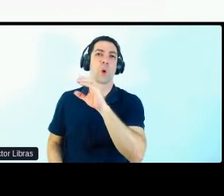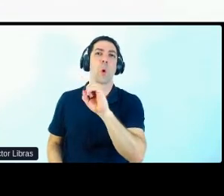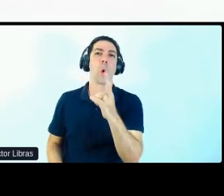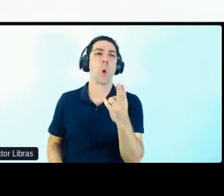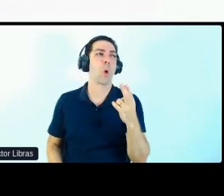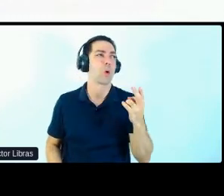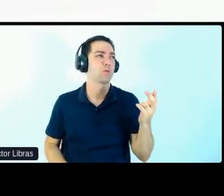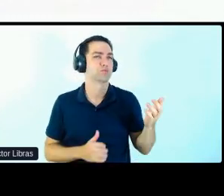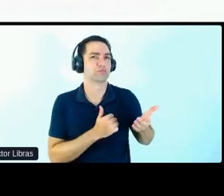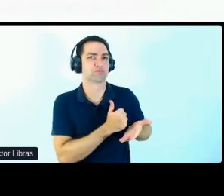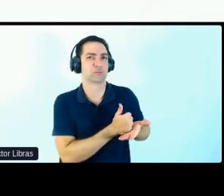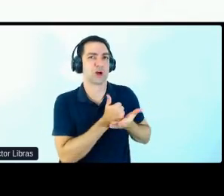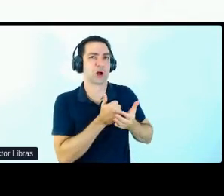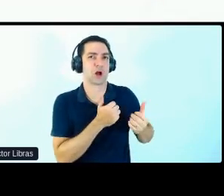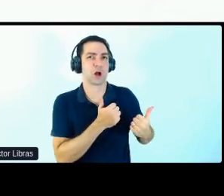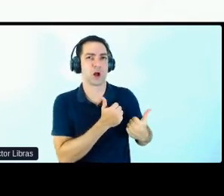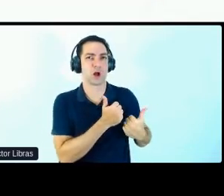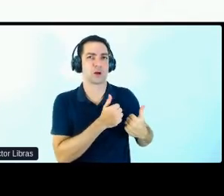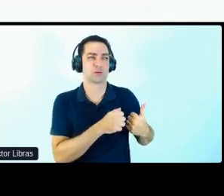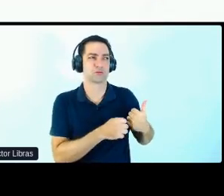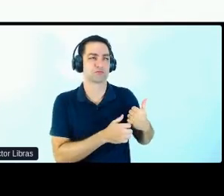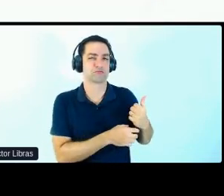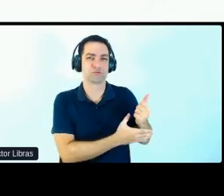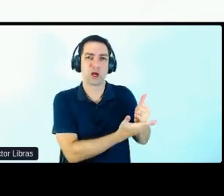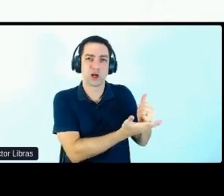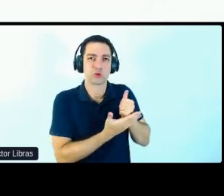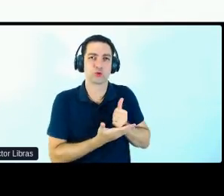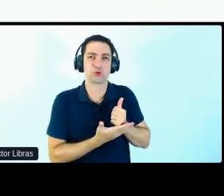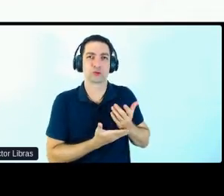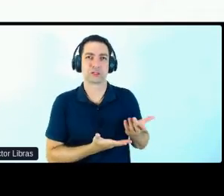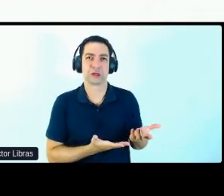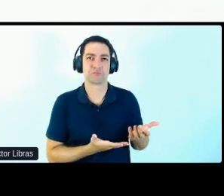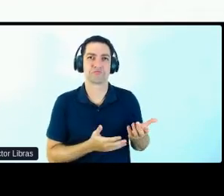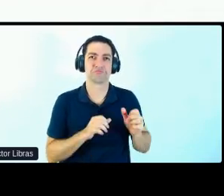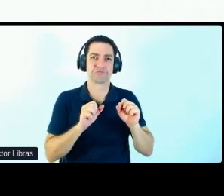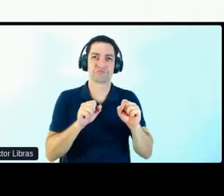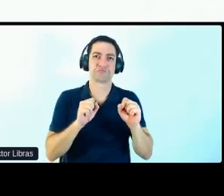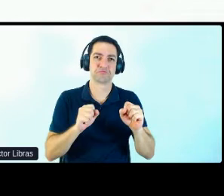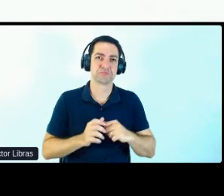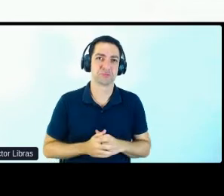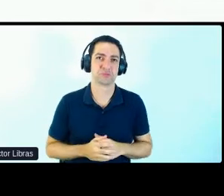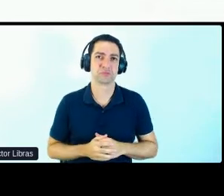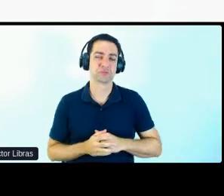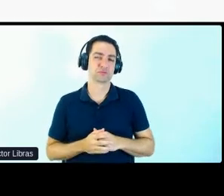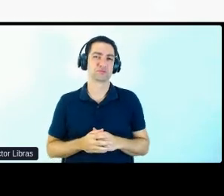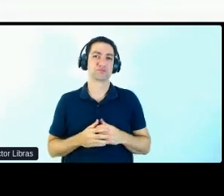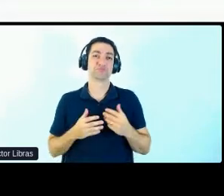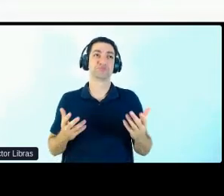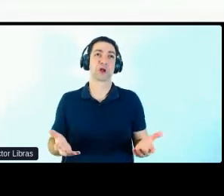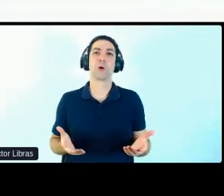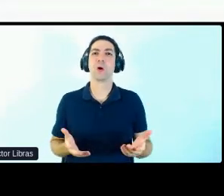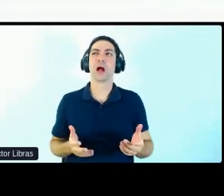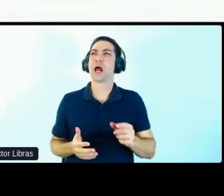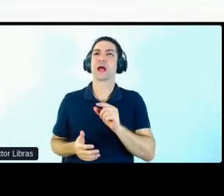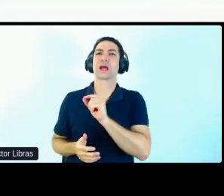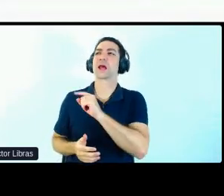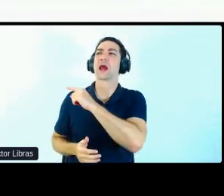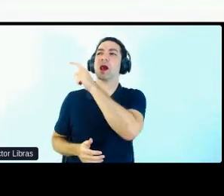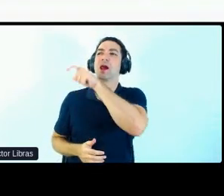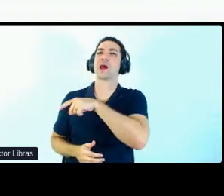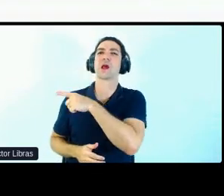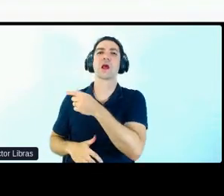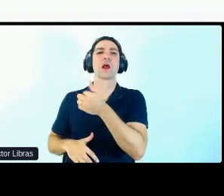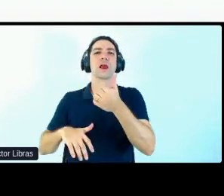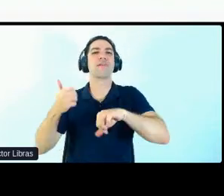será que quem pode me dizer que esse trajeto que o Google Maps